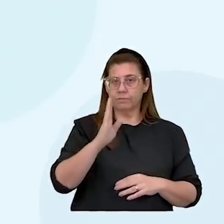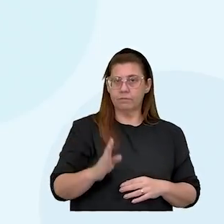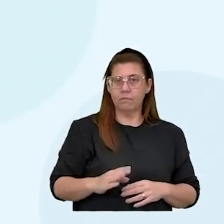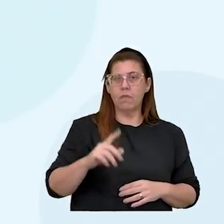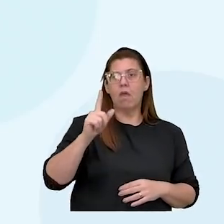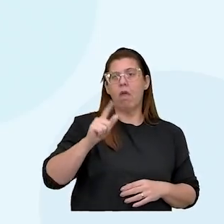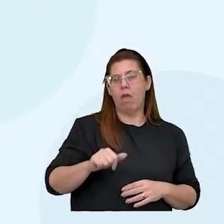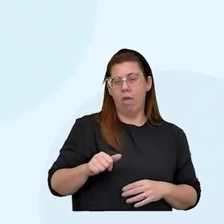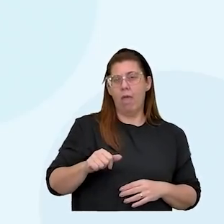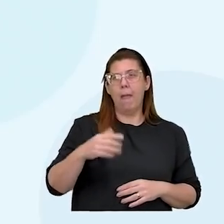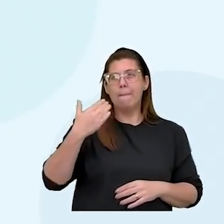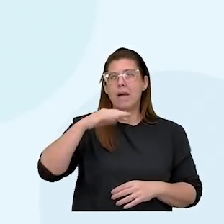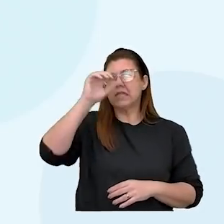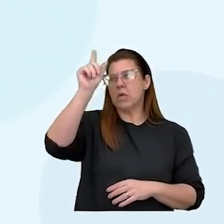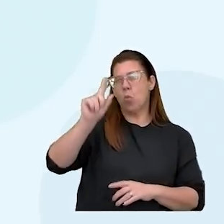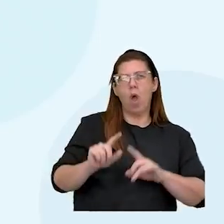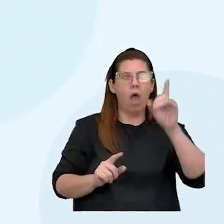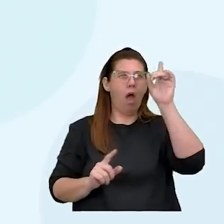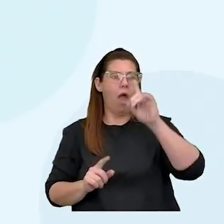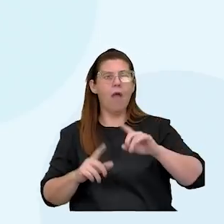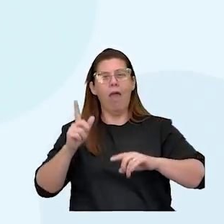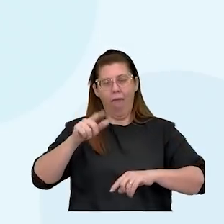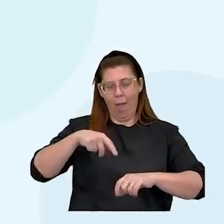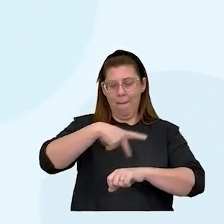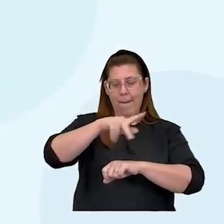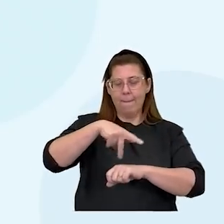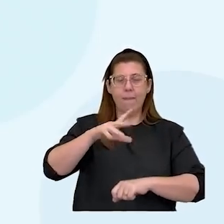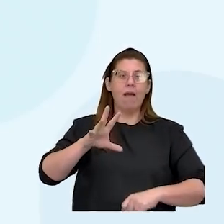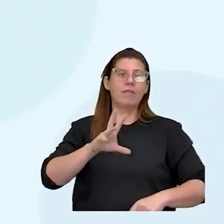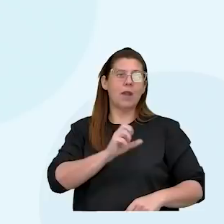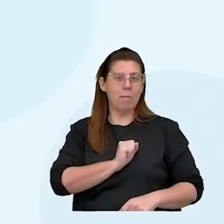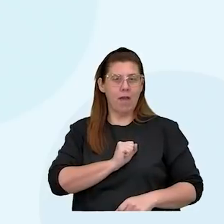é mais que um raio vívido, é uma pátria amada,